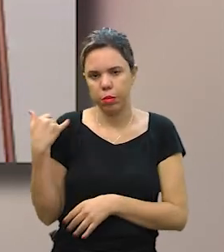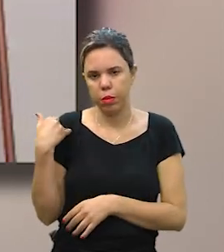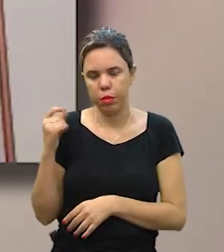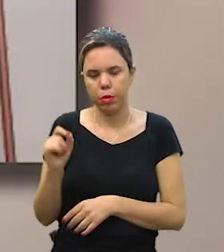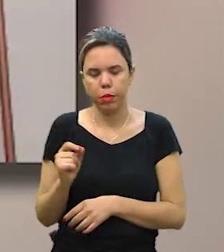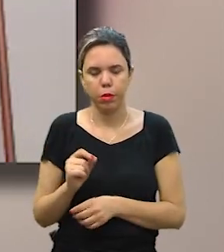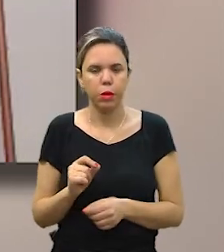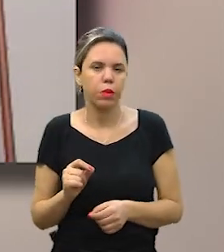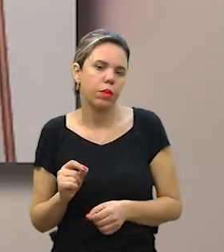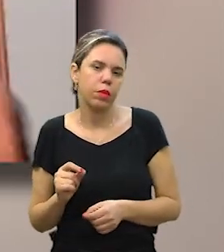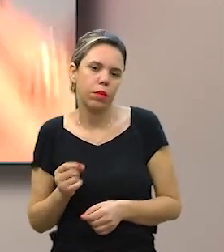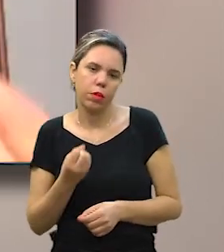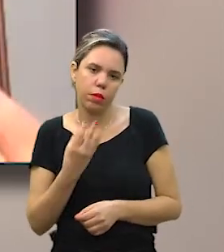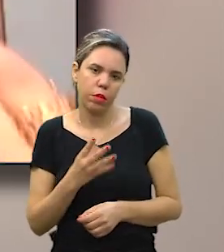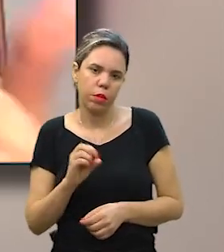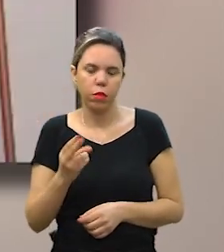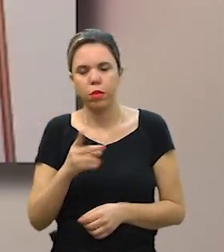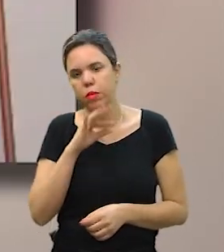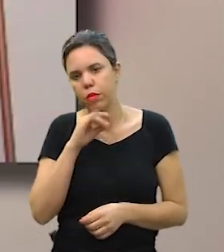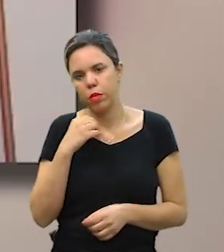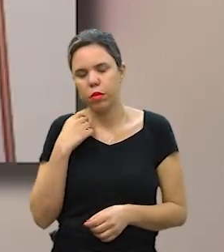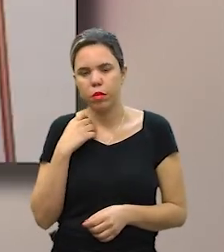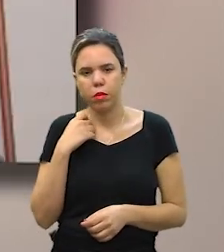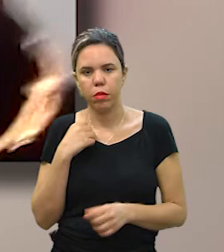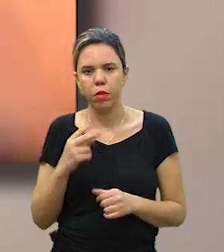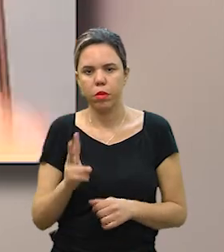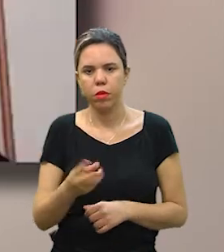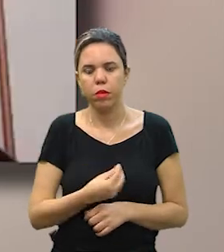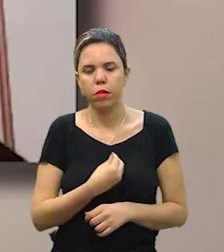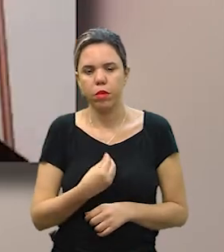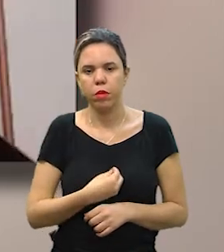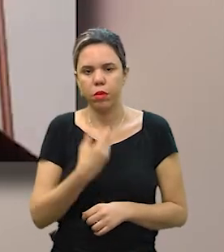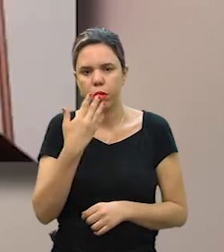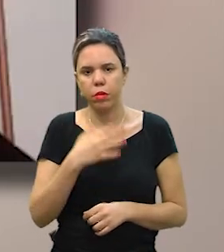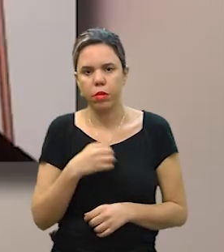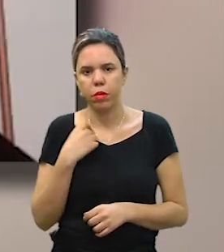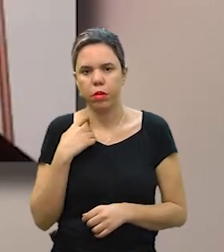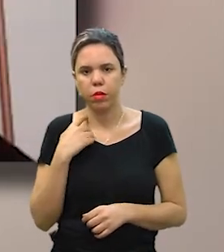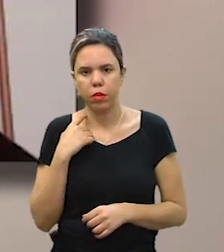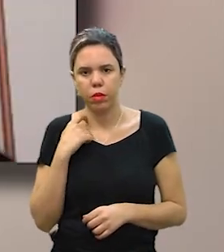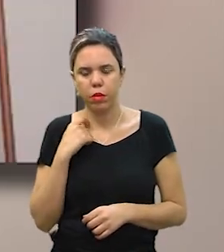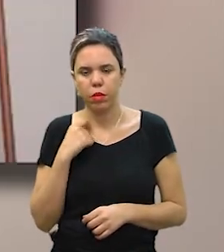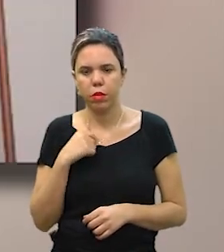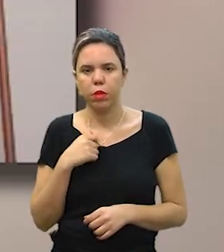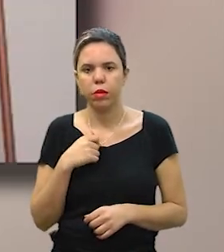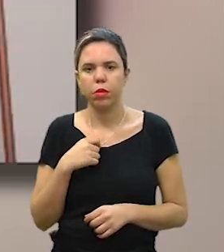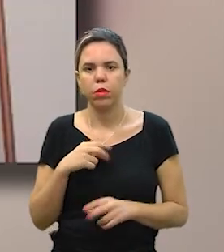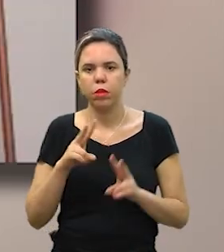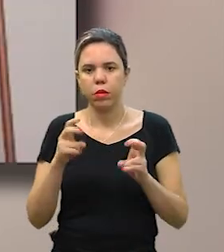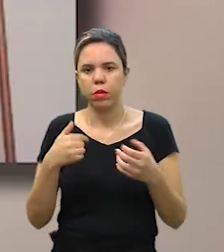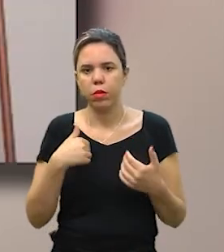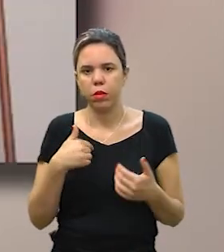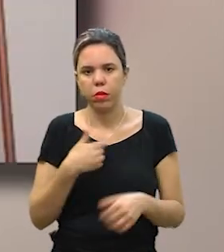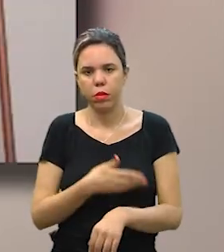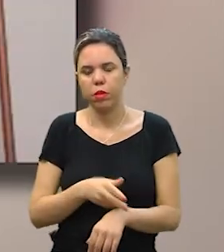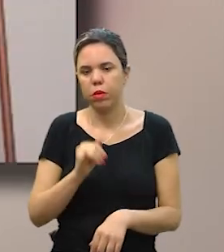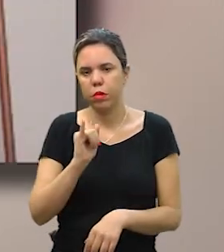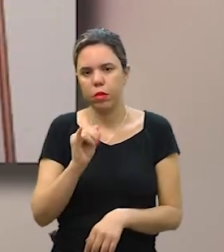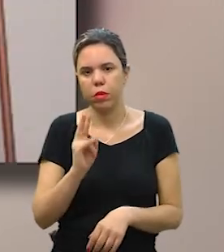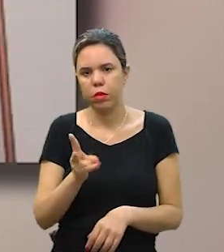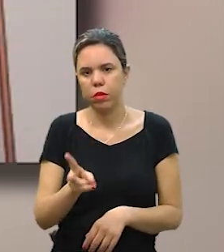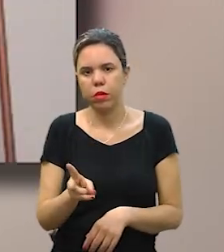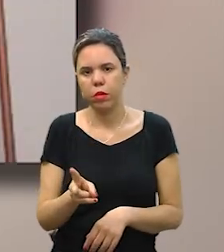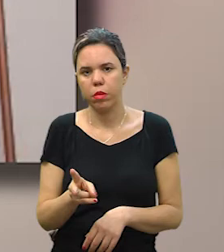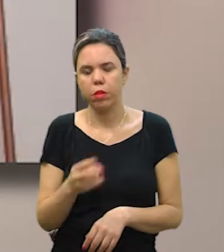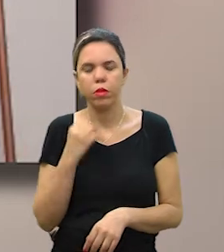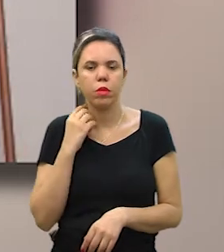2 anos, que vai ser bom ou ruim para o resto da vida dessa criança. O lema comigo, eu costumo dizer,